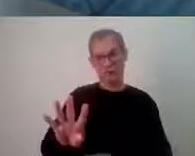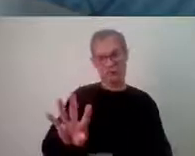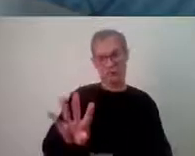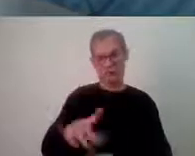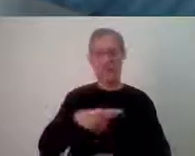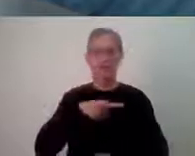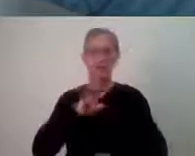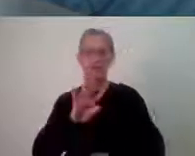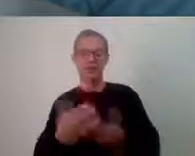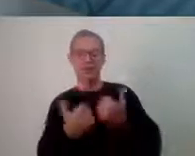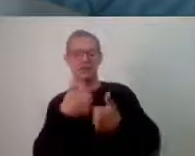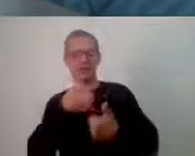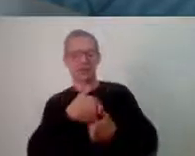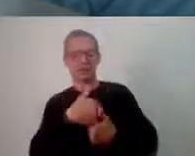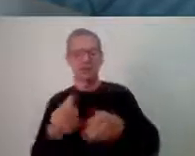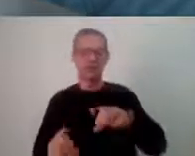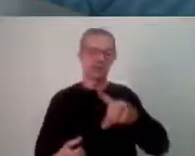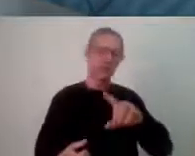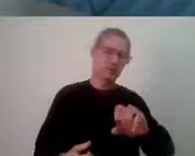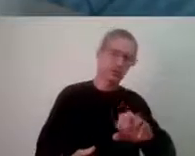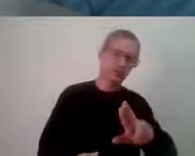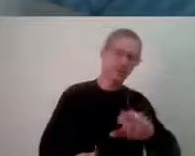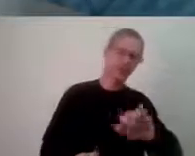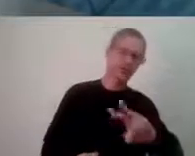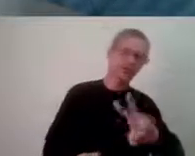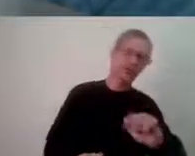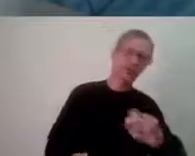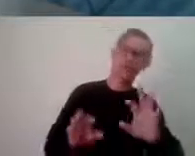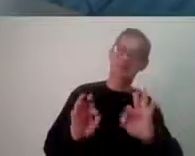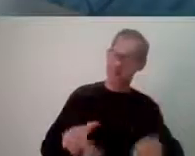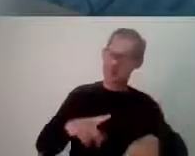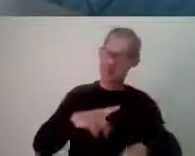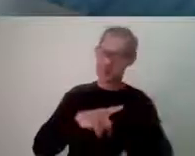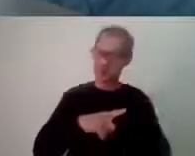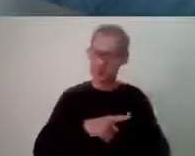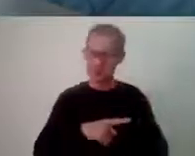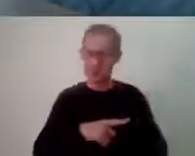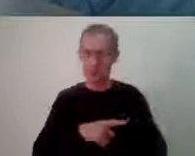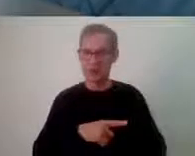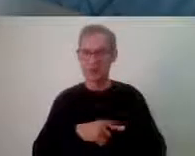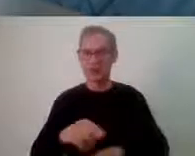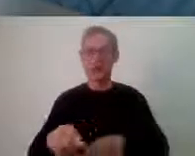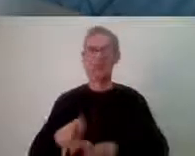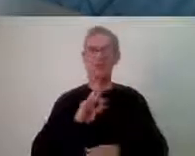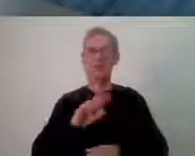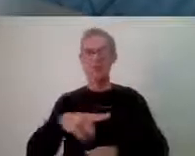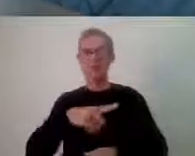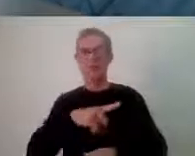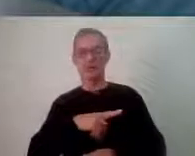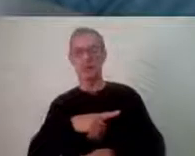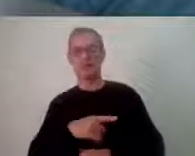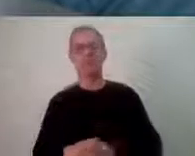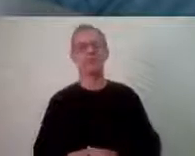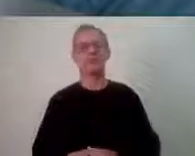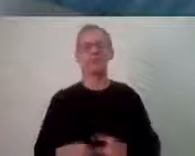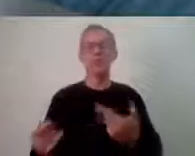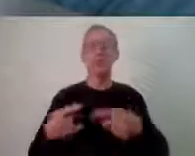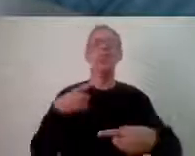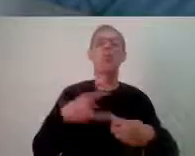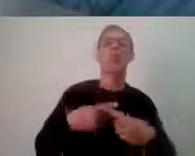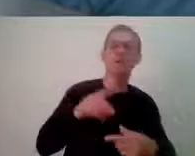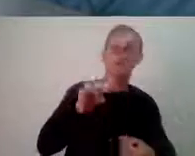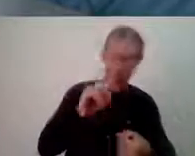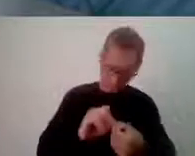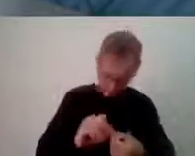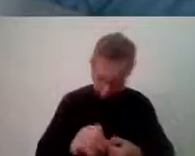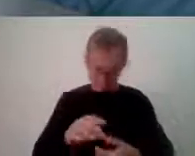pegar o 4 e substituir lá na derivada. E você pode ter certeza que tem ali a alternativa que tem esse resultado. Por que você fez